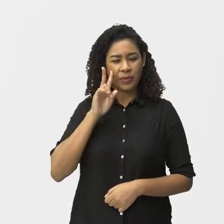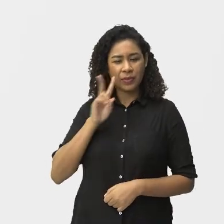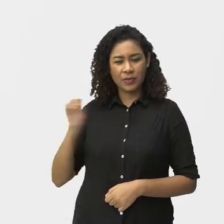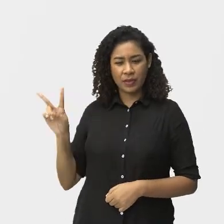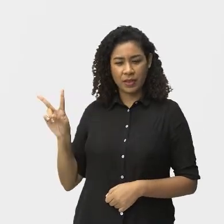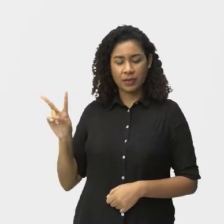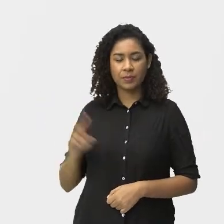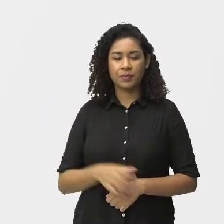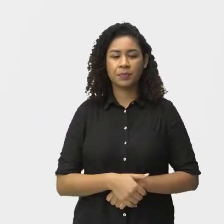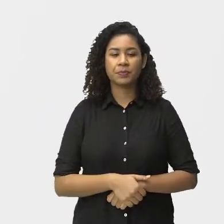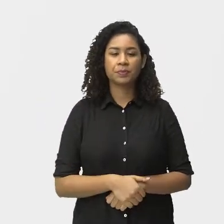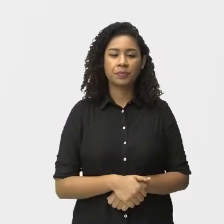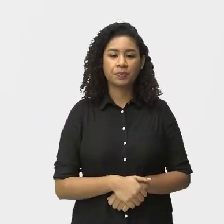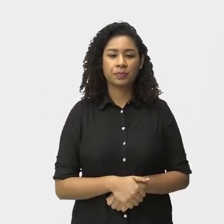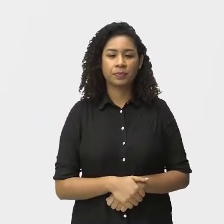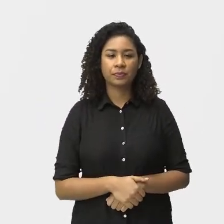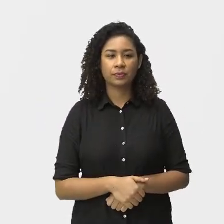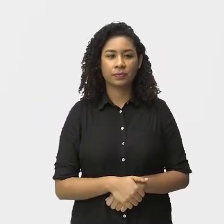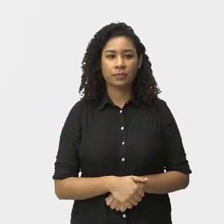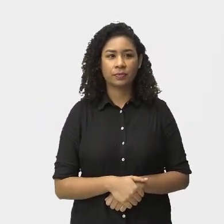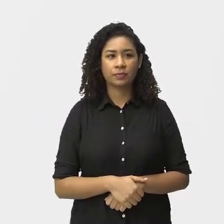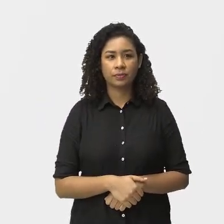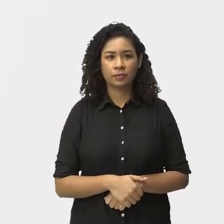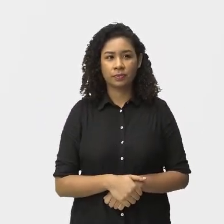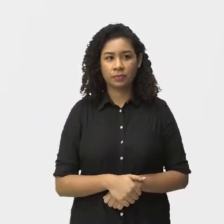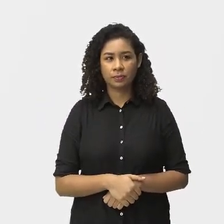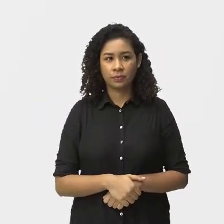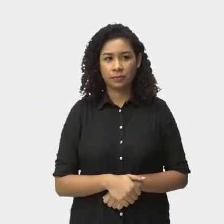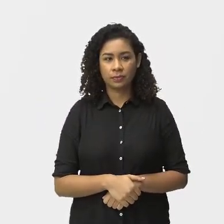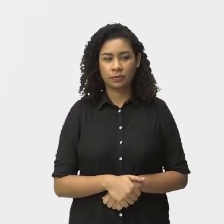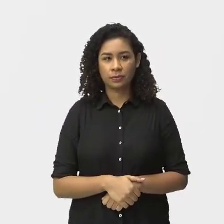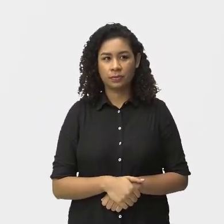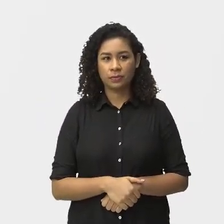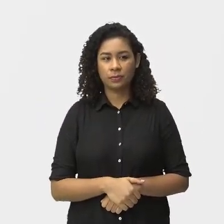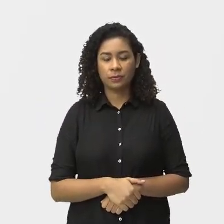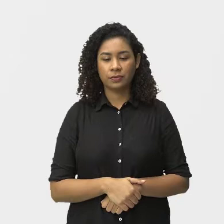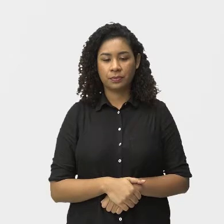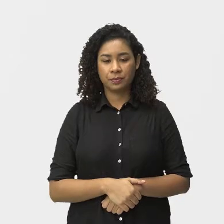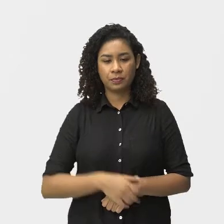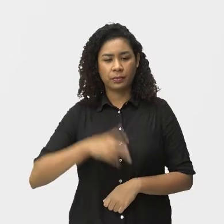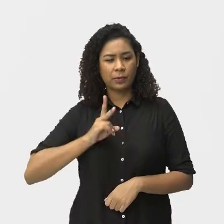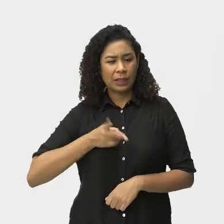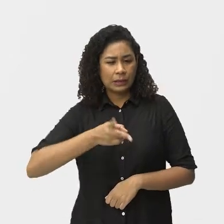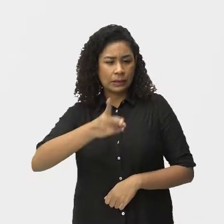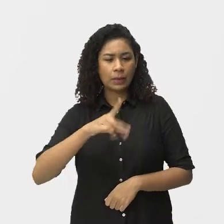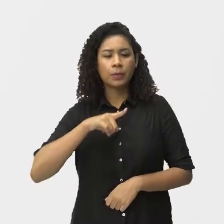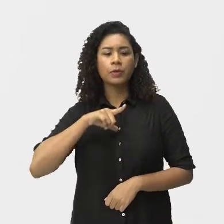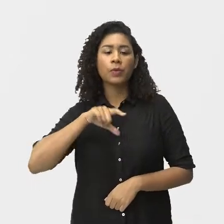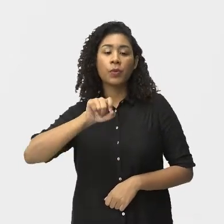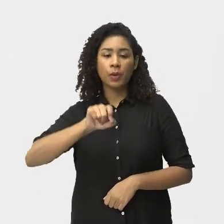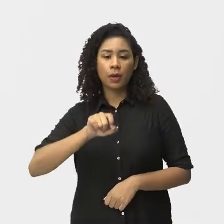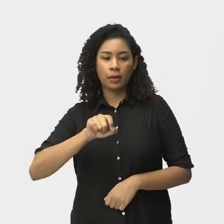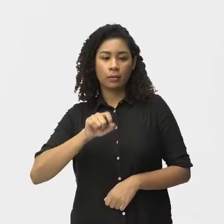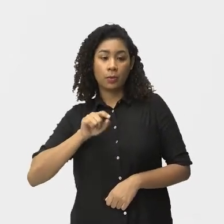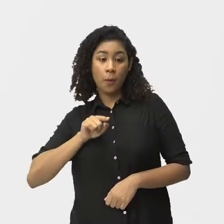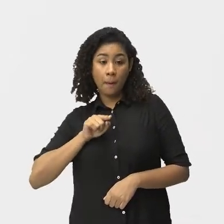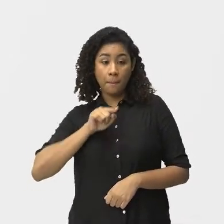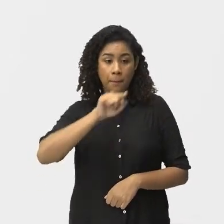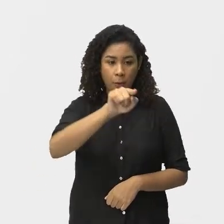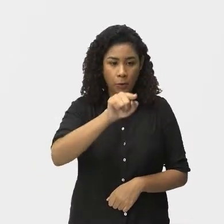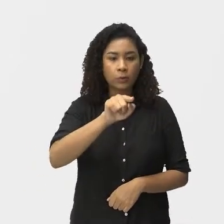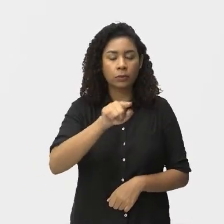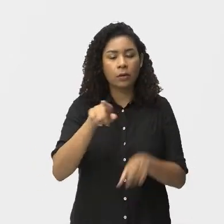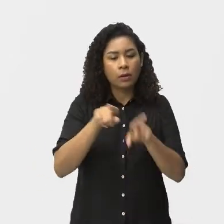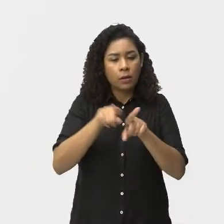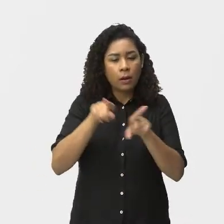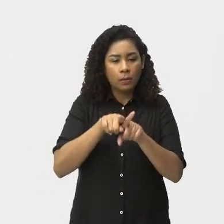pessoal, né, ele tem as suas coordenadas cartesianas, tá? Você já sabe que no